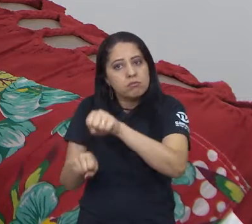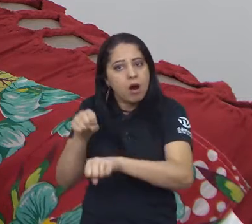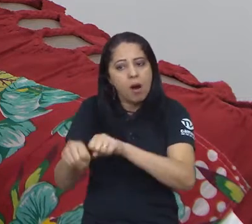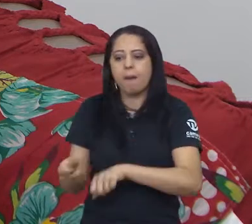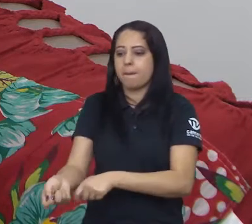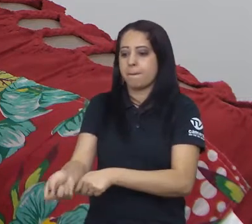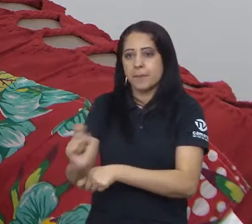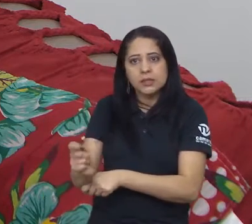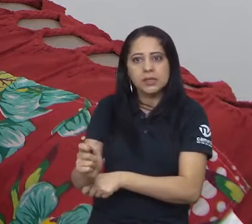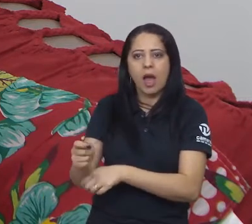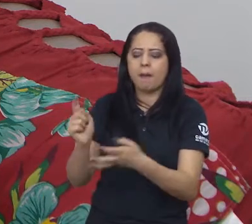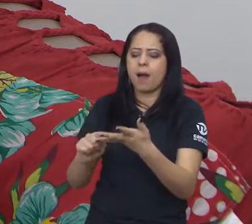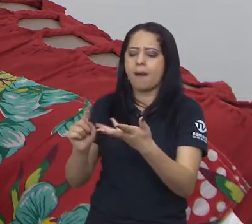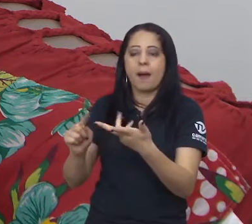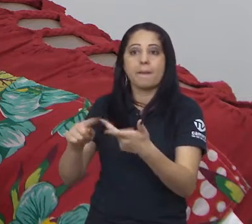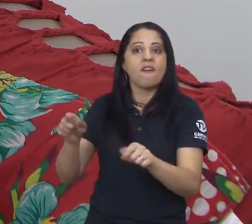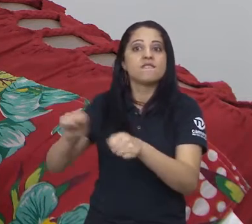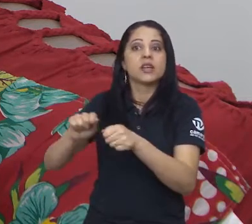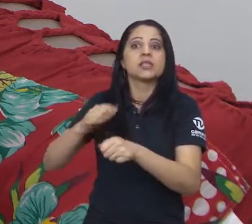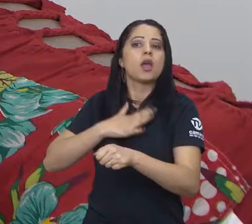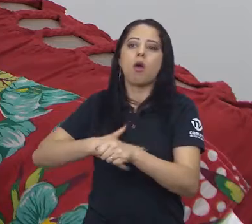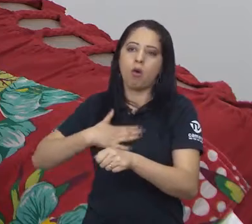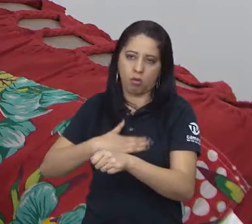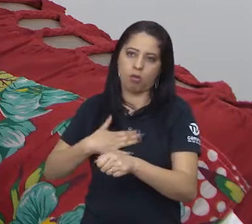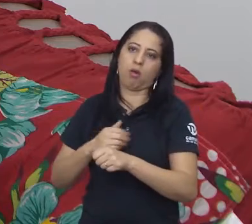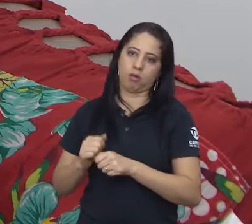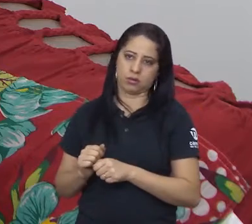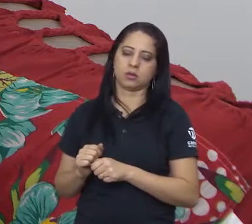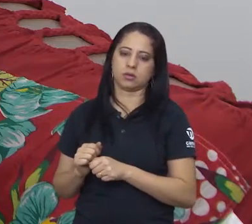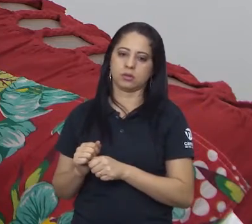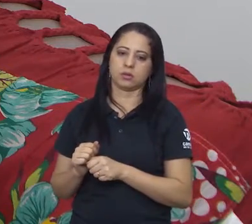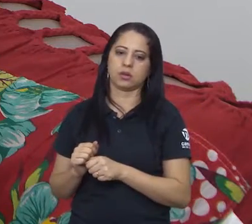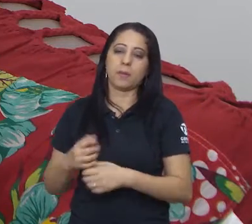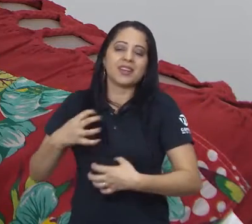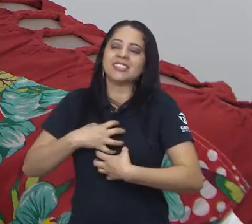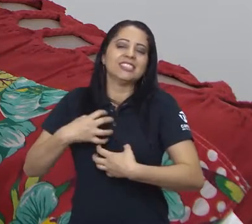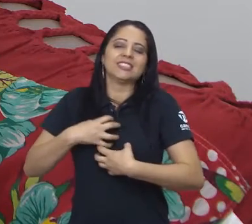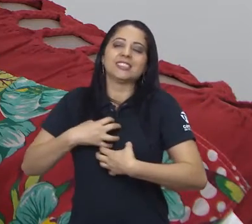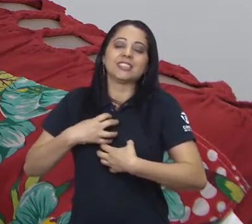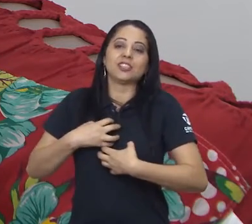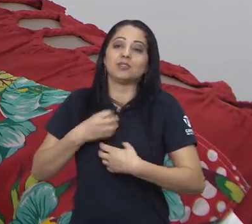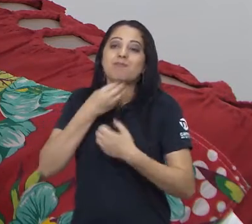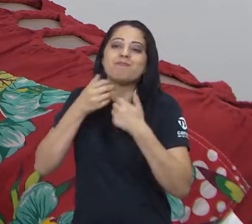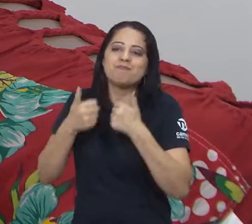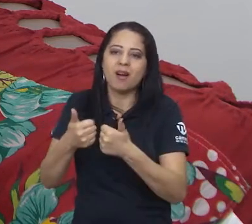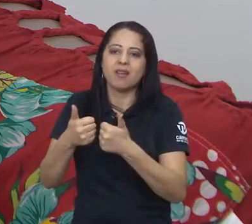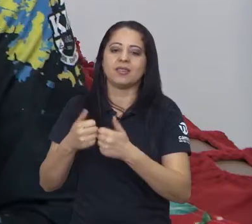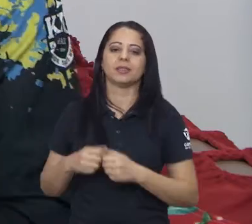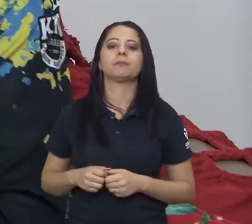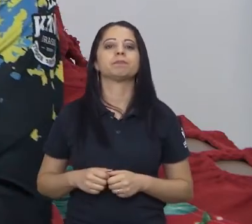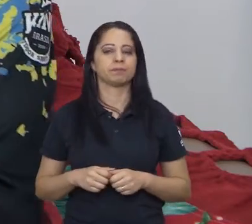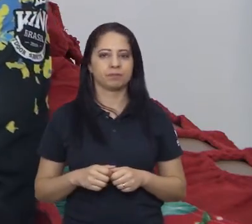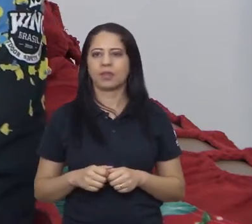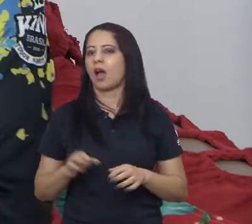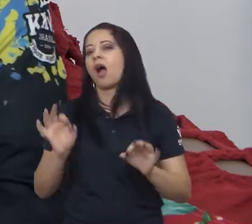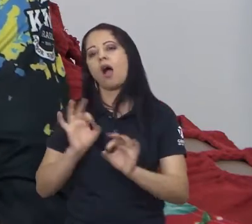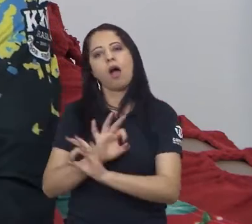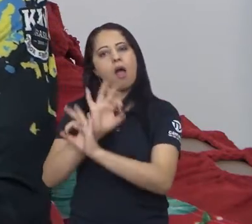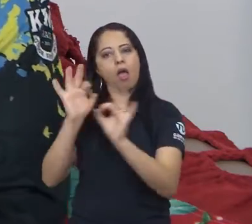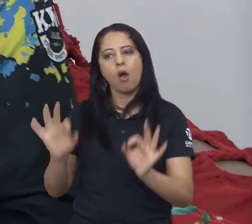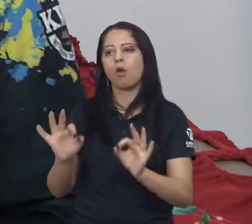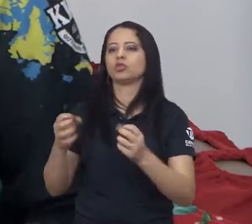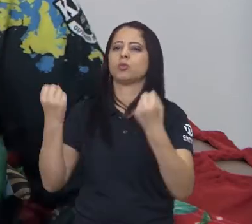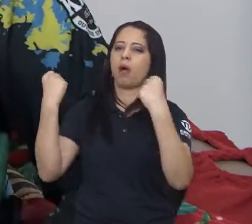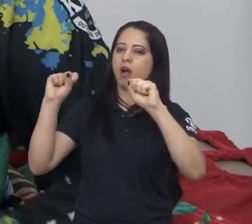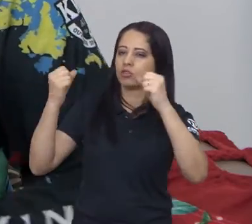pescar procurar fazer o que gosta que a gente a gente se sente bem Fazendo o que gosta entendeu vale a pena se